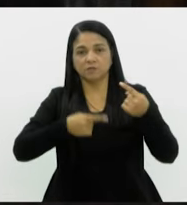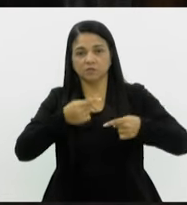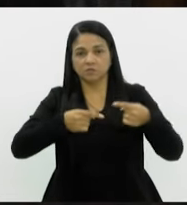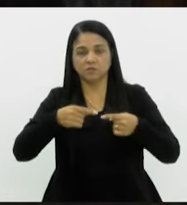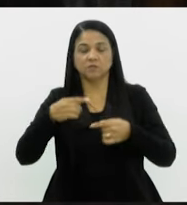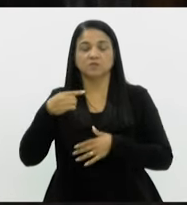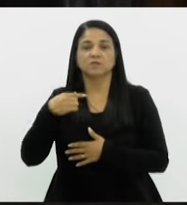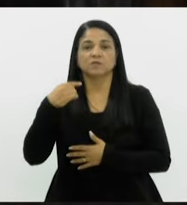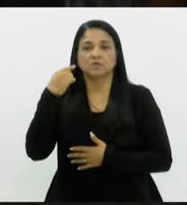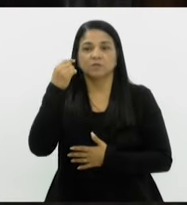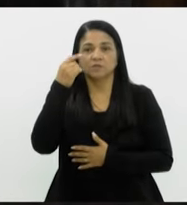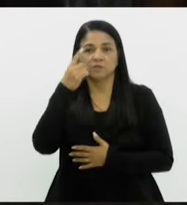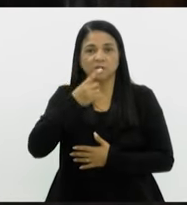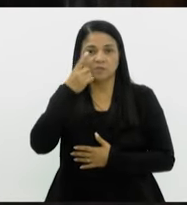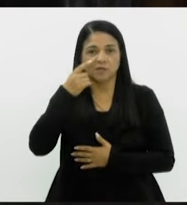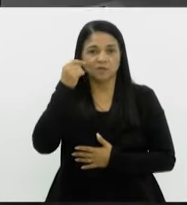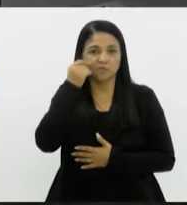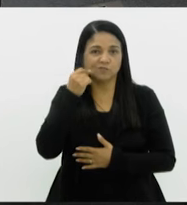Giovanni Ratinho.